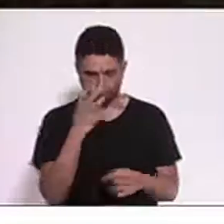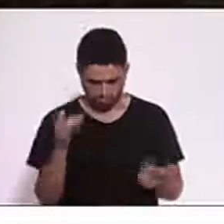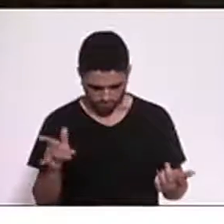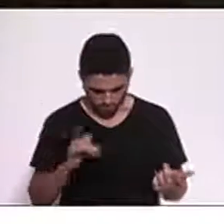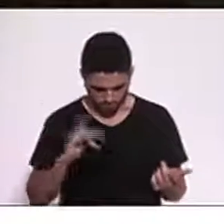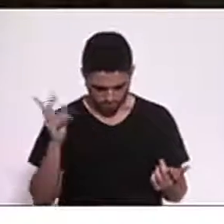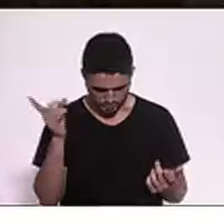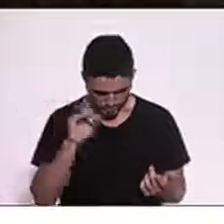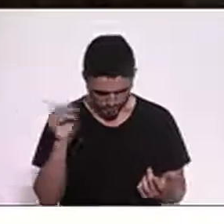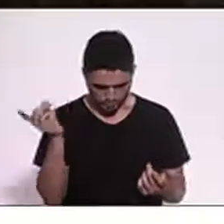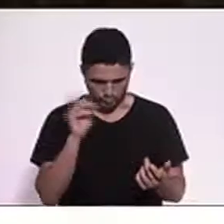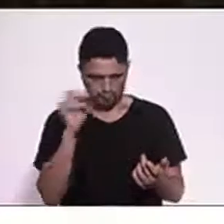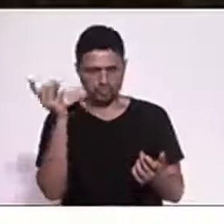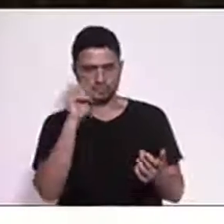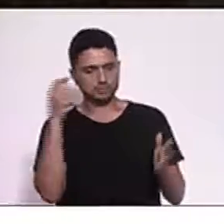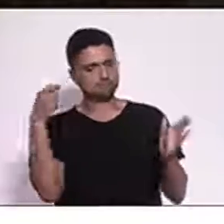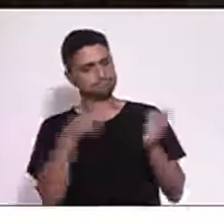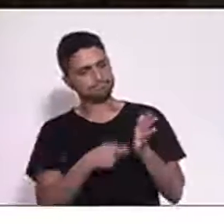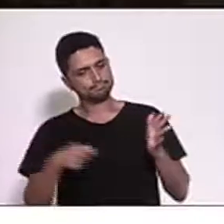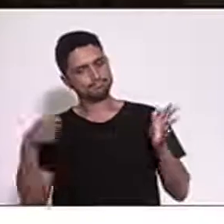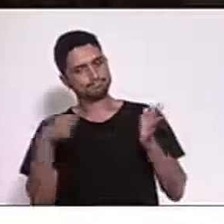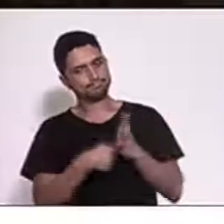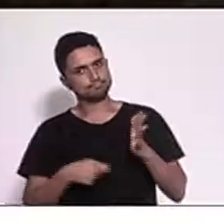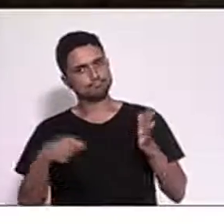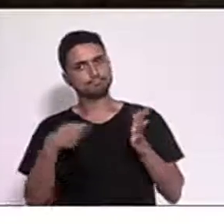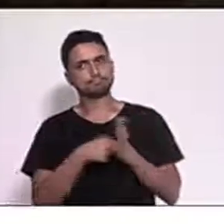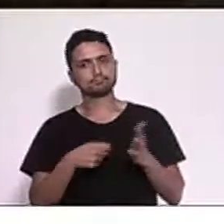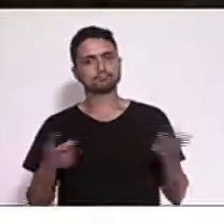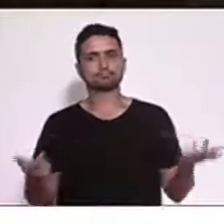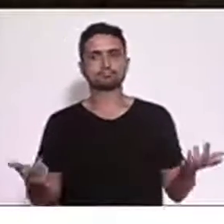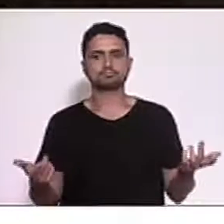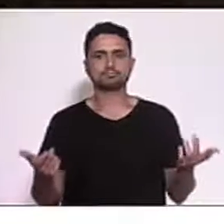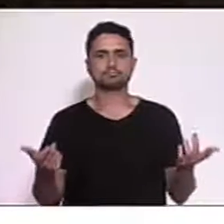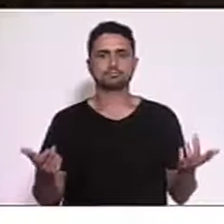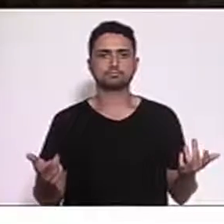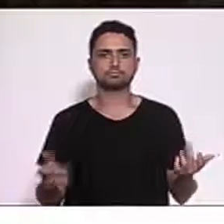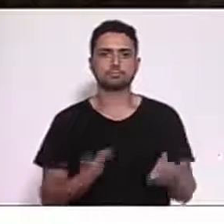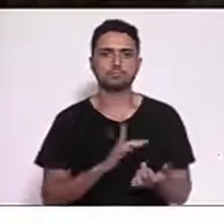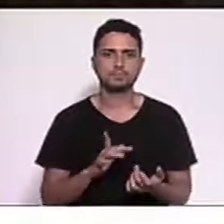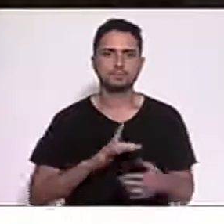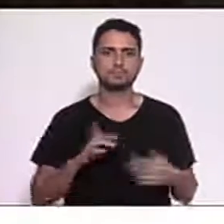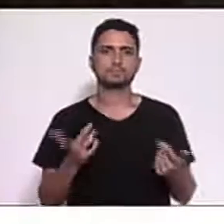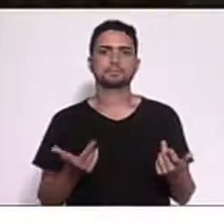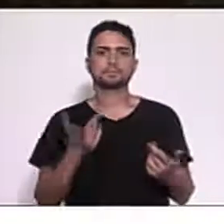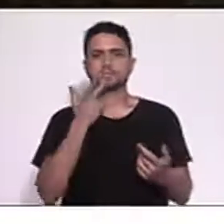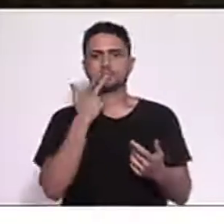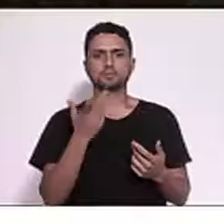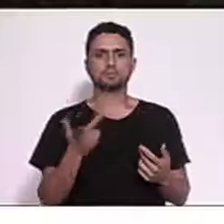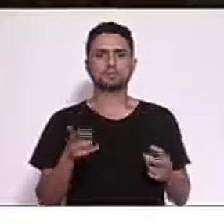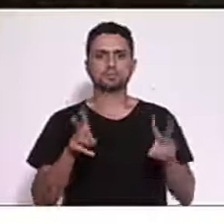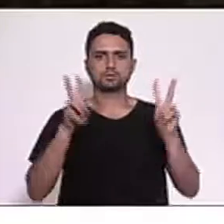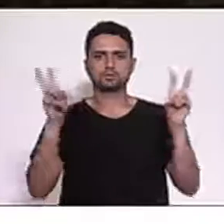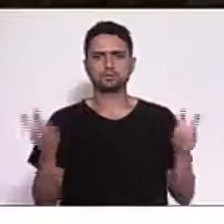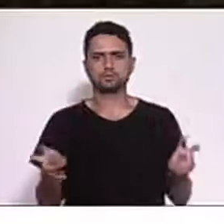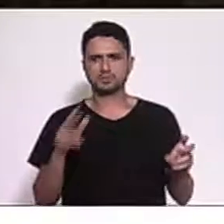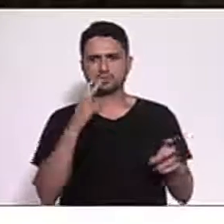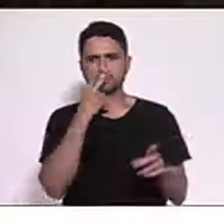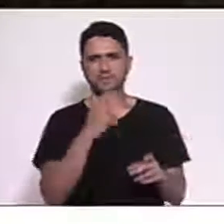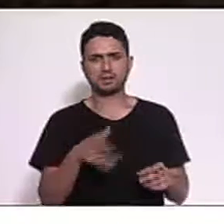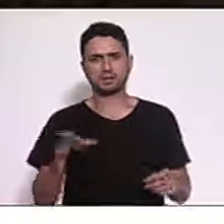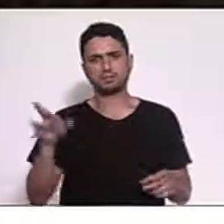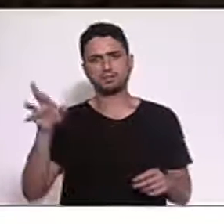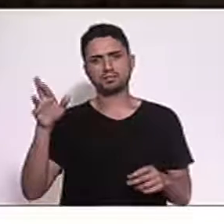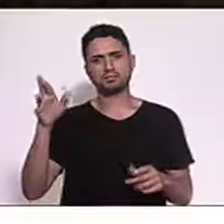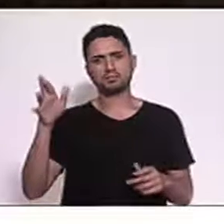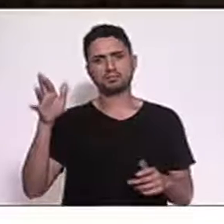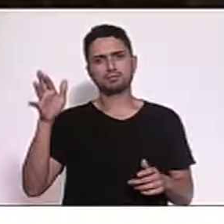ocorrências uma atrás da outra que prima exatamente pela irracionalidade